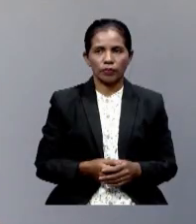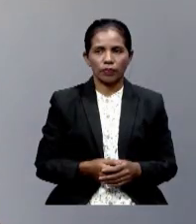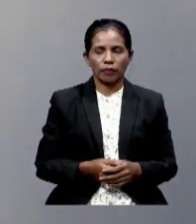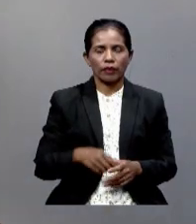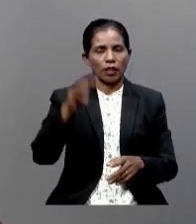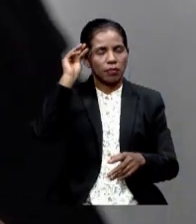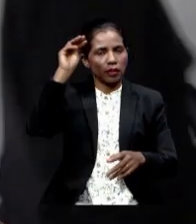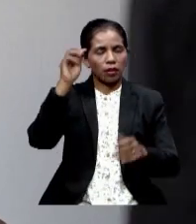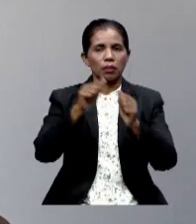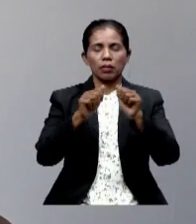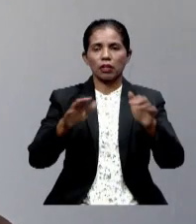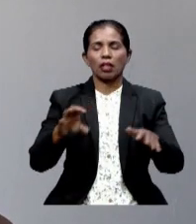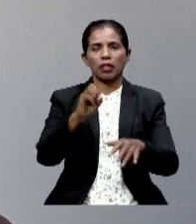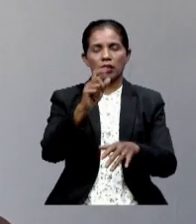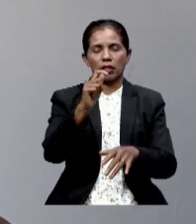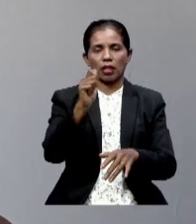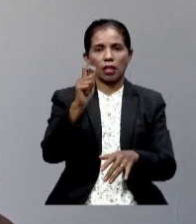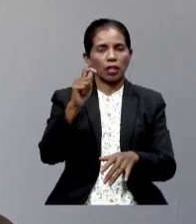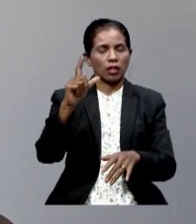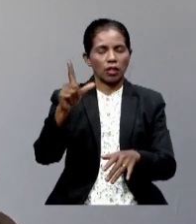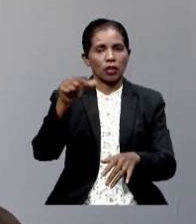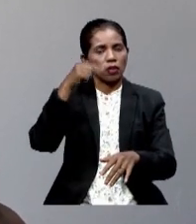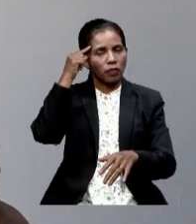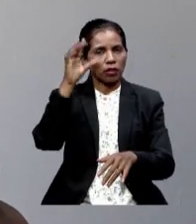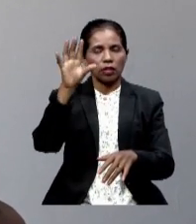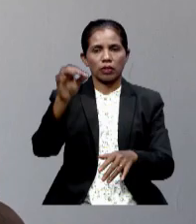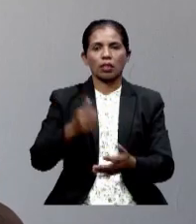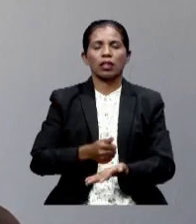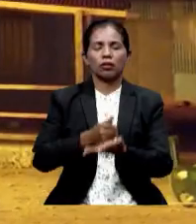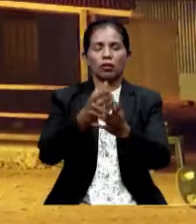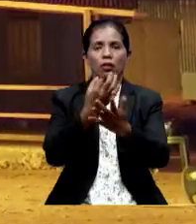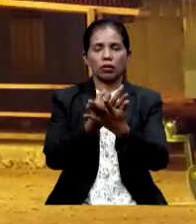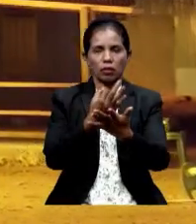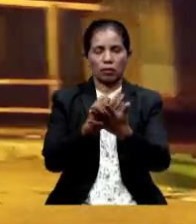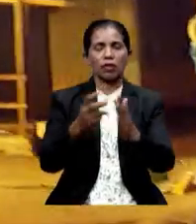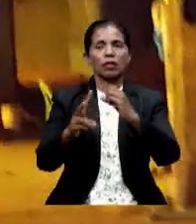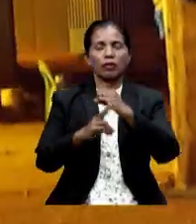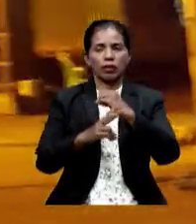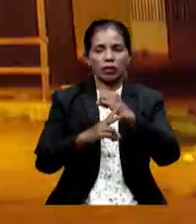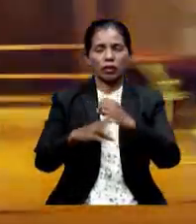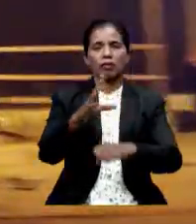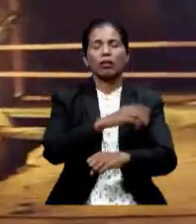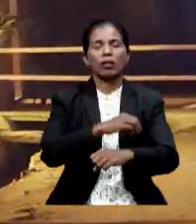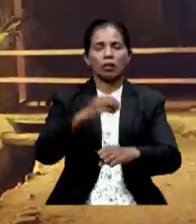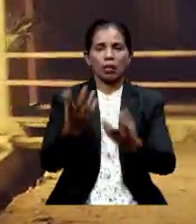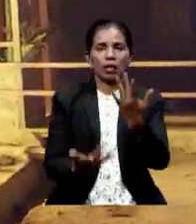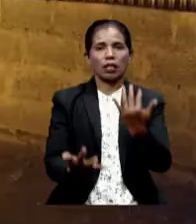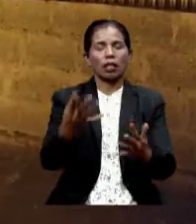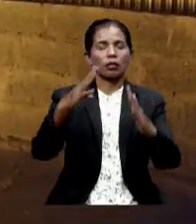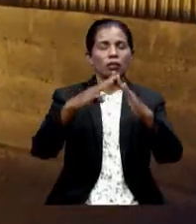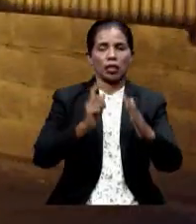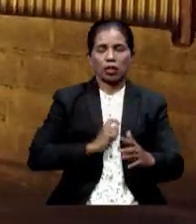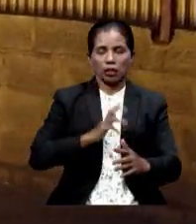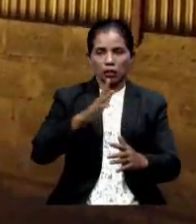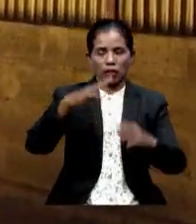Ministro da Administração Estatal, Tomás Cabral Hateten, Governo da CIA, se apoia orçamento para vítima incêndio quarentena Tacitolo. Nebe